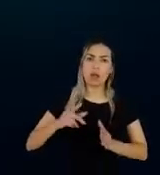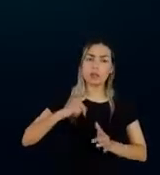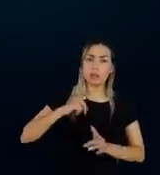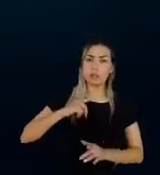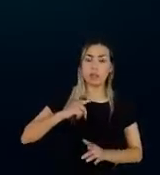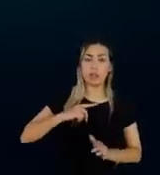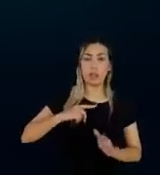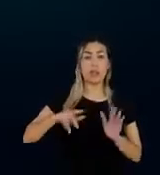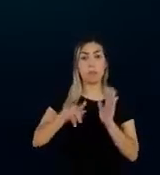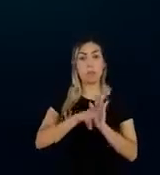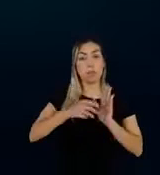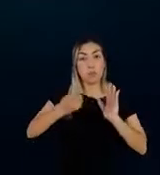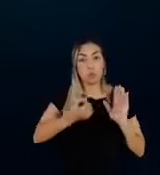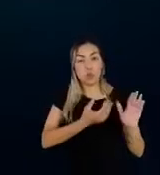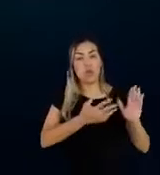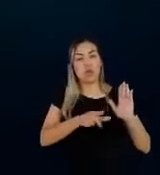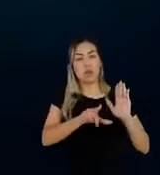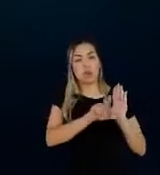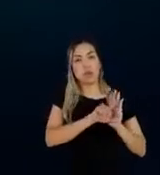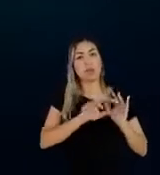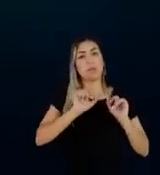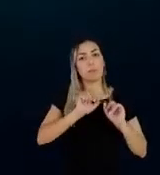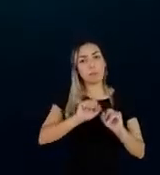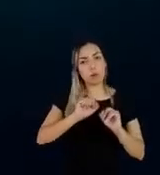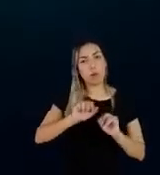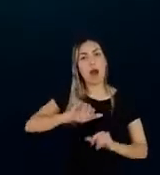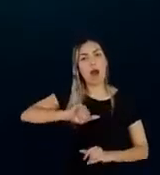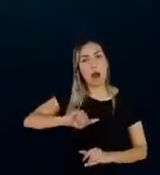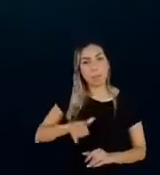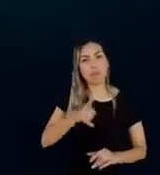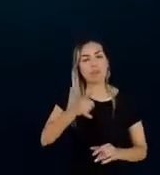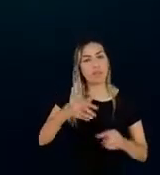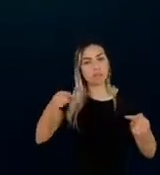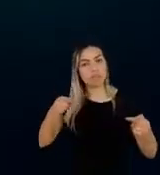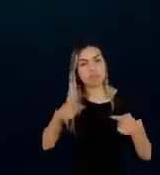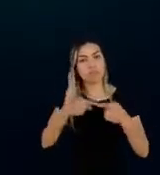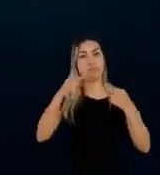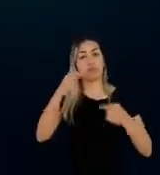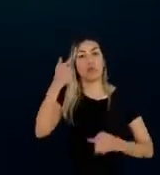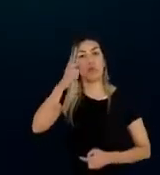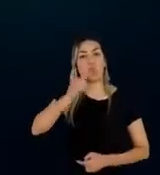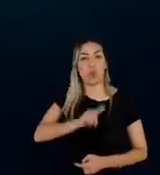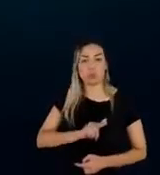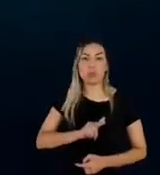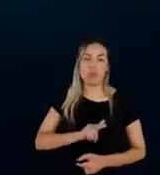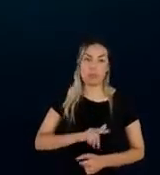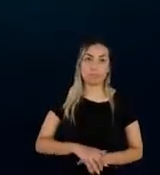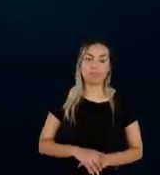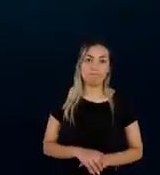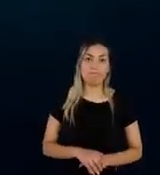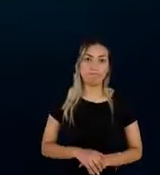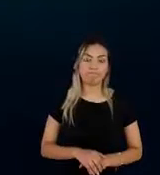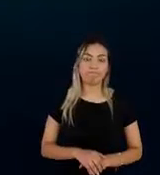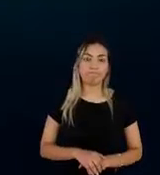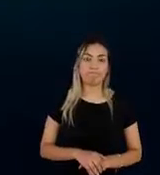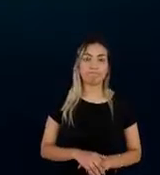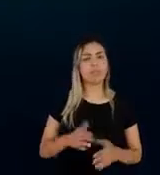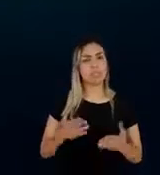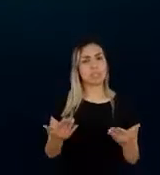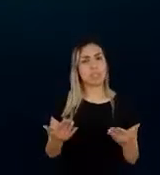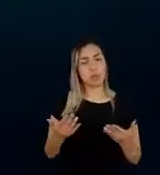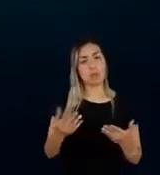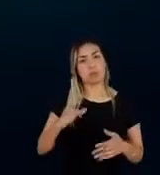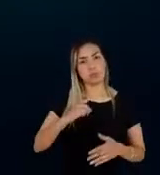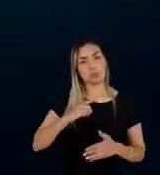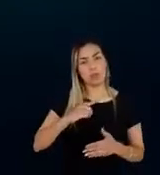novo programa, poderão ser utilizados para o atingimento das metas. E, então, vai ser dada realmente